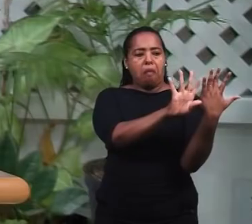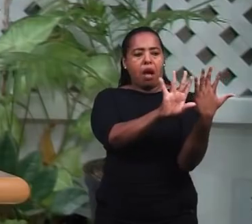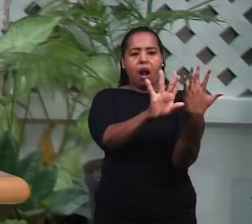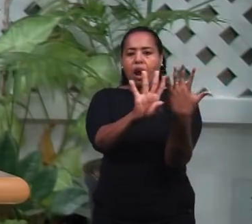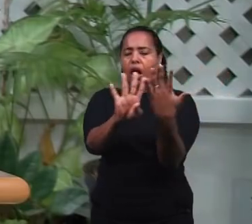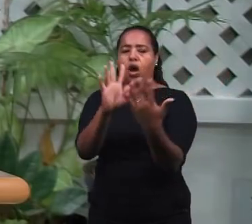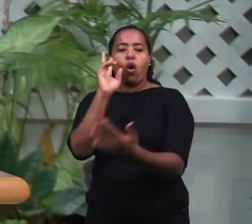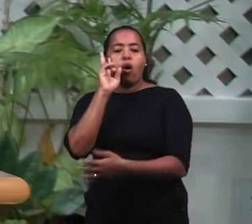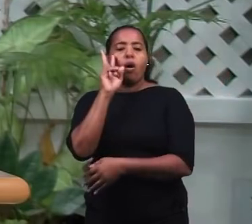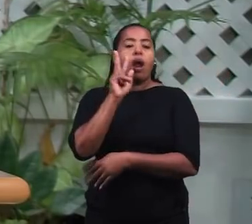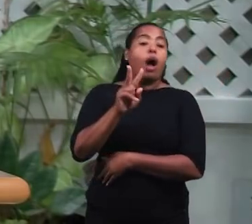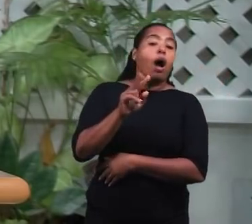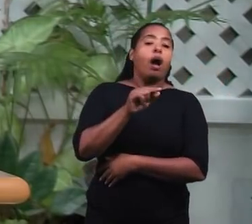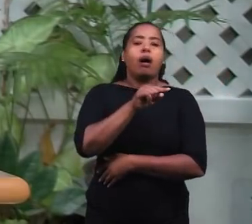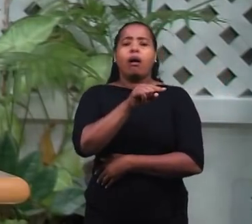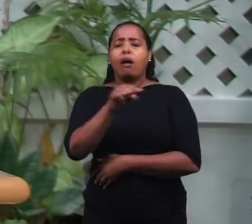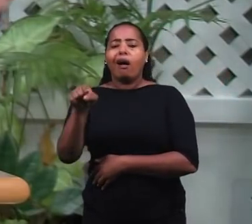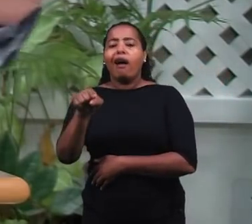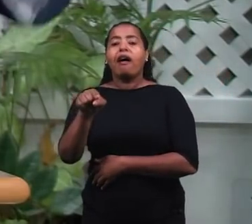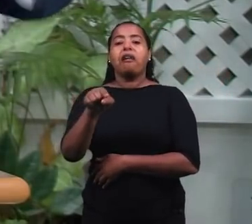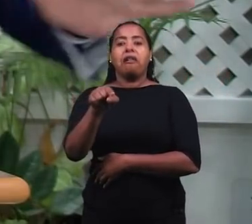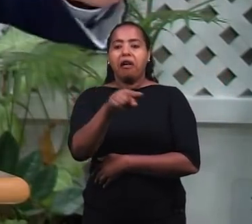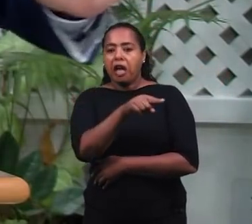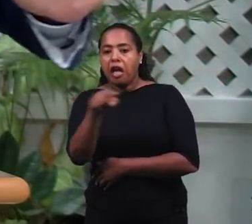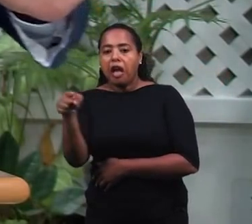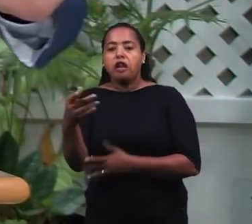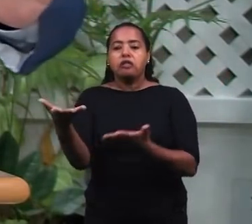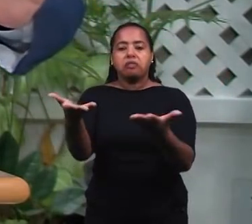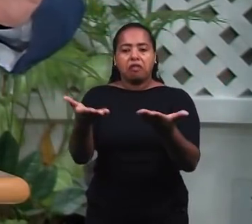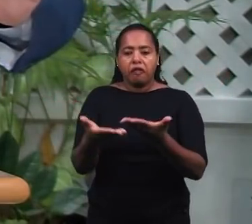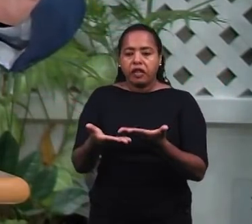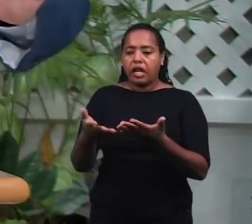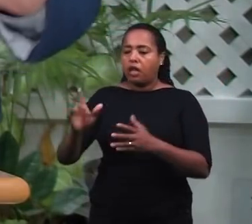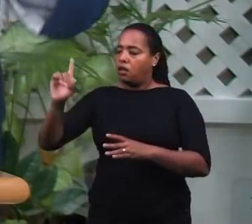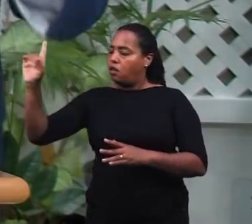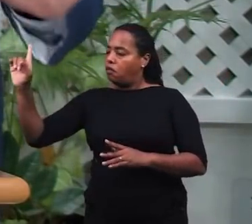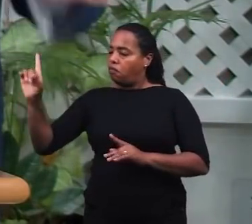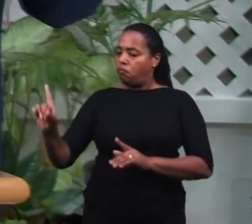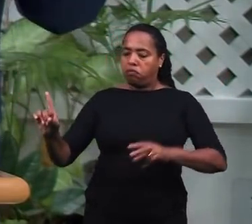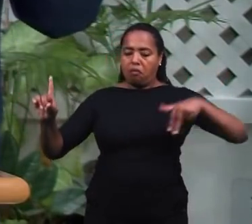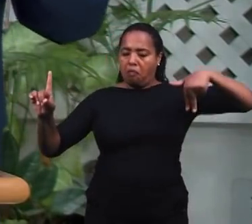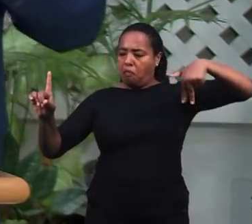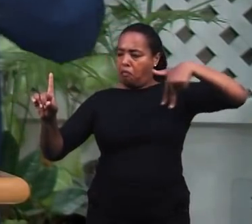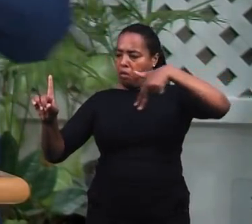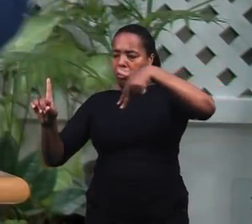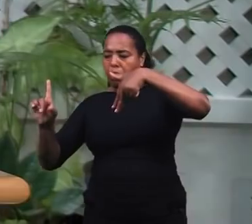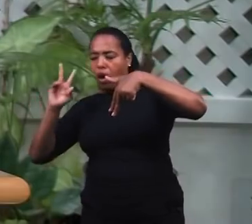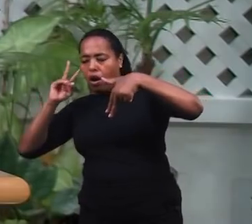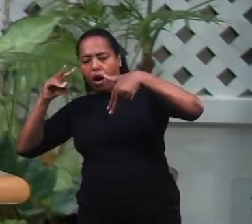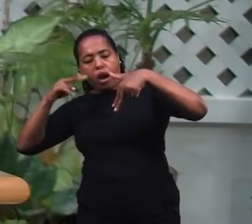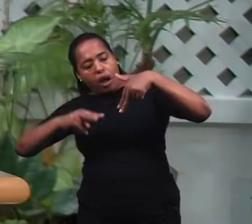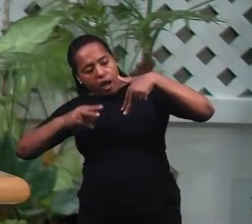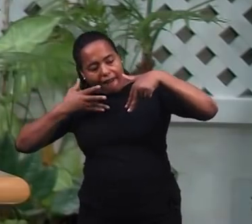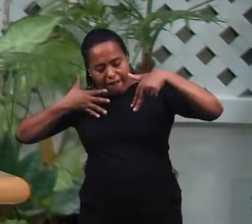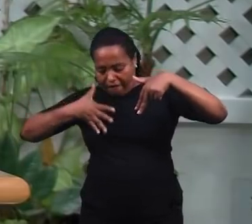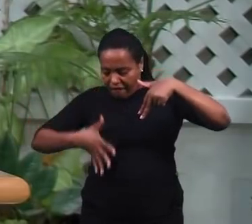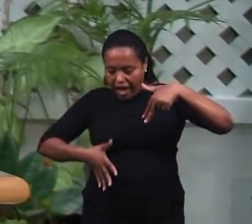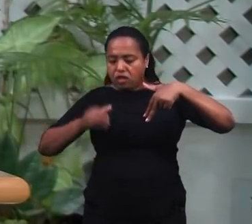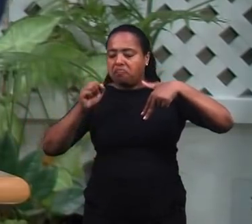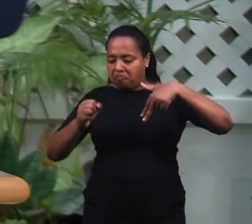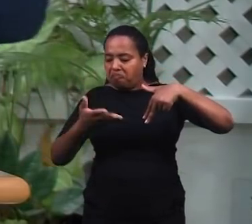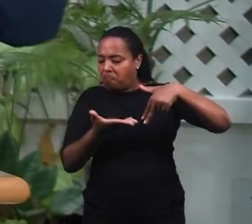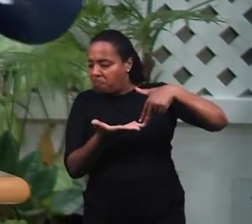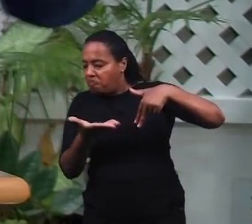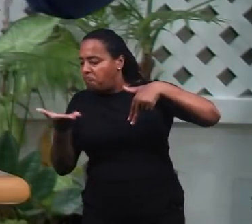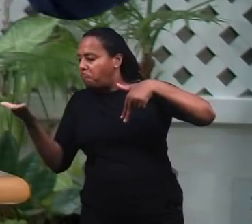convidadas dos que não foram convidados. Então, quem não tinha veste, não entrava. Não podia esperar o noivo, não é nem entrar, não